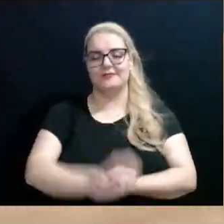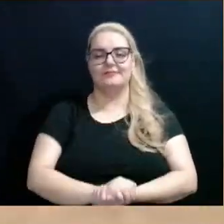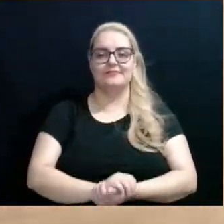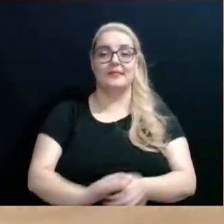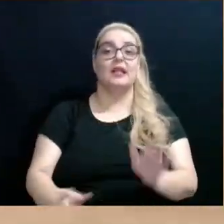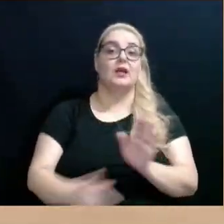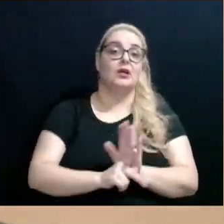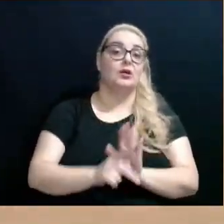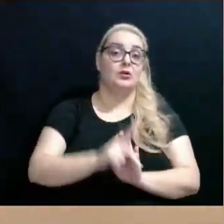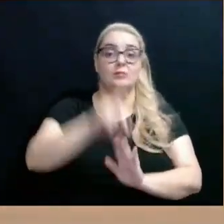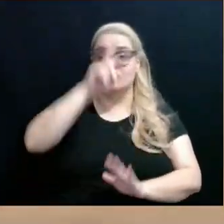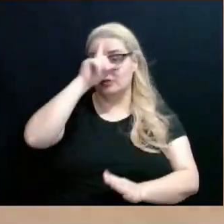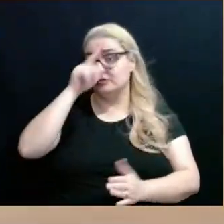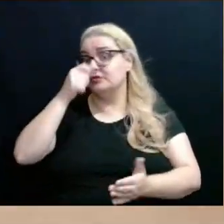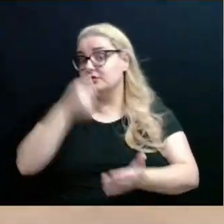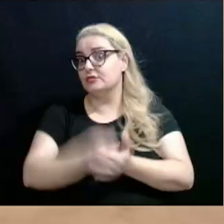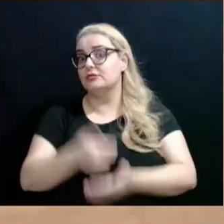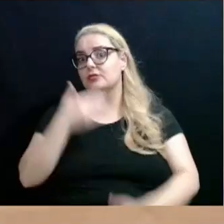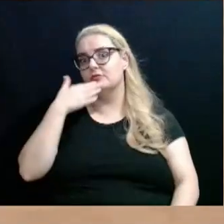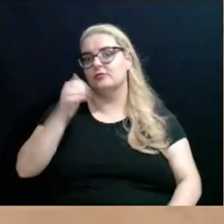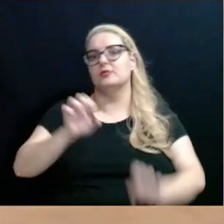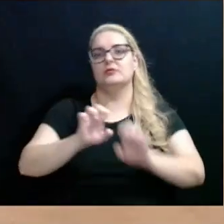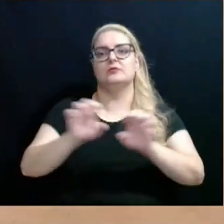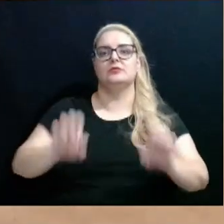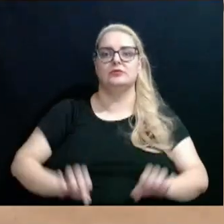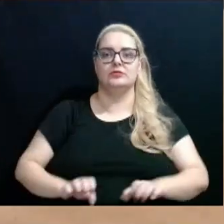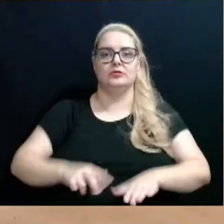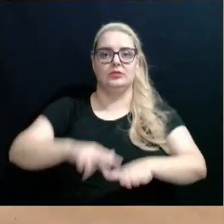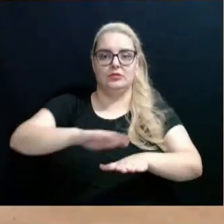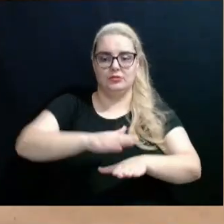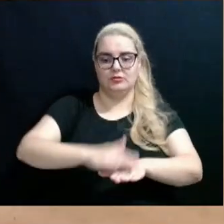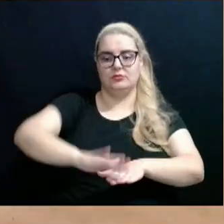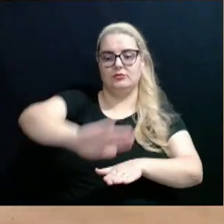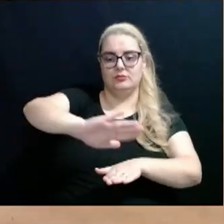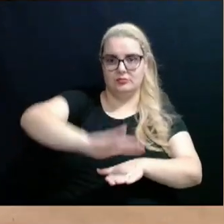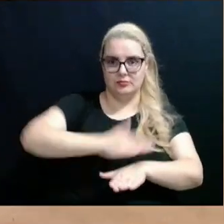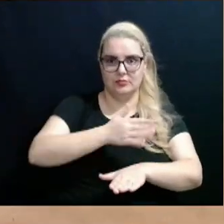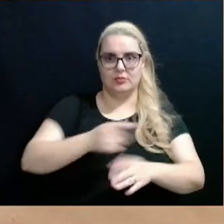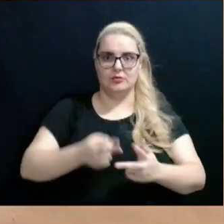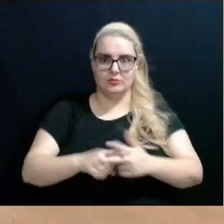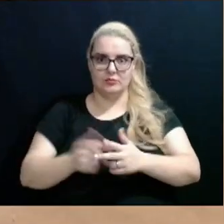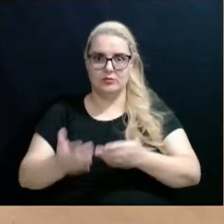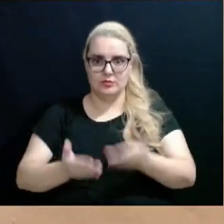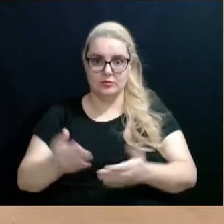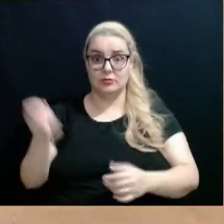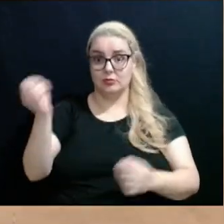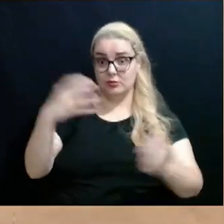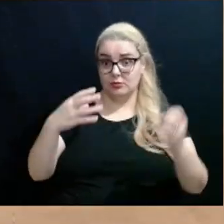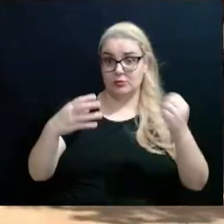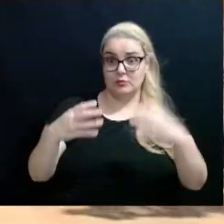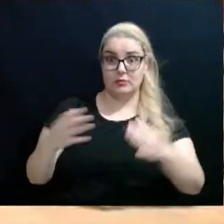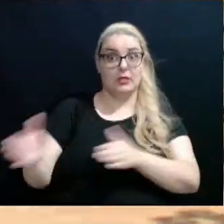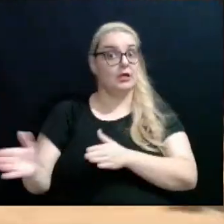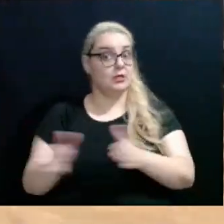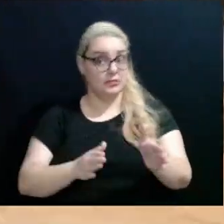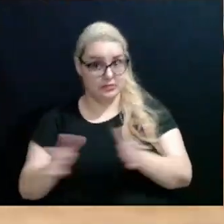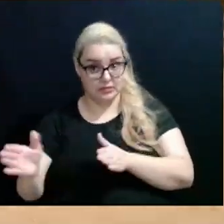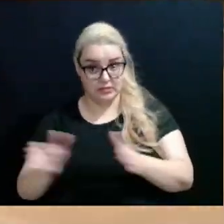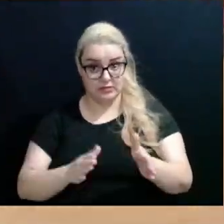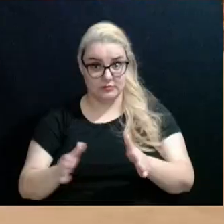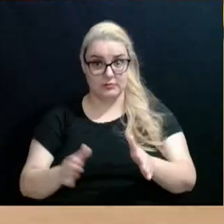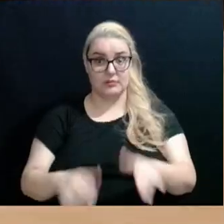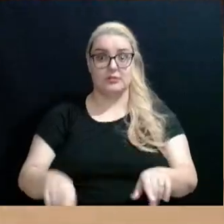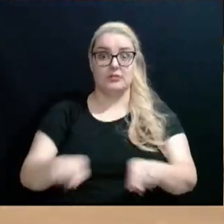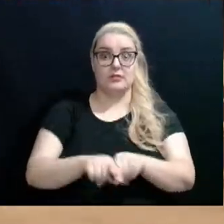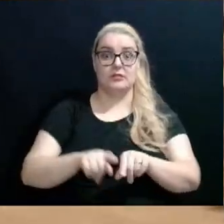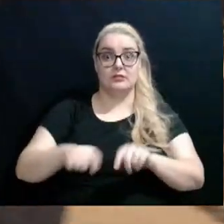define melhorias na estrutura das pistas, como manutenção periódica, iluminação, acessibilidade e